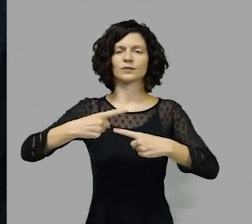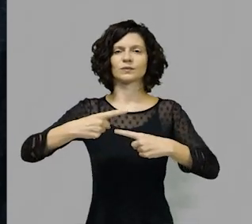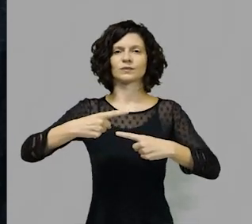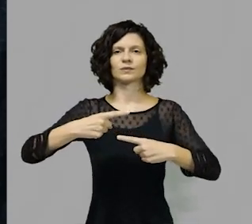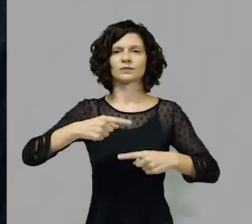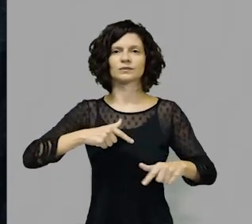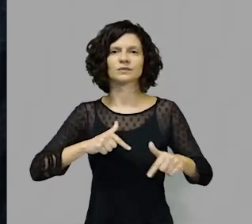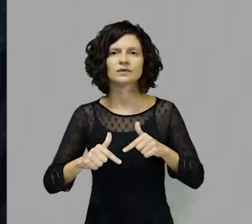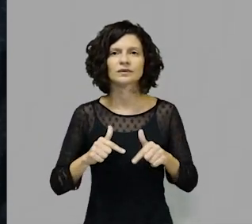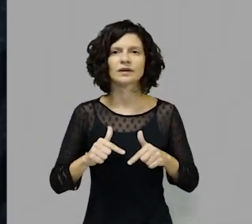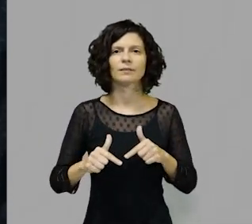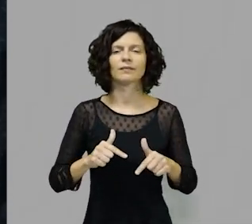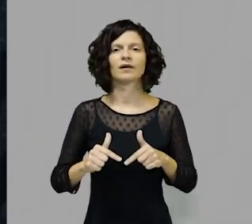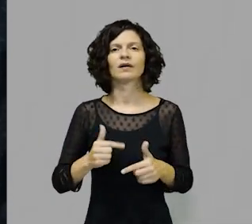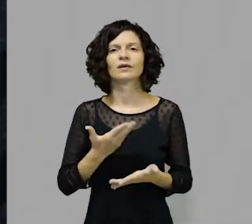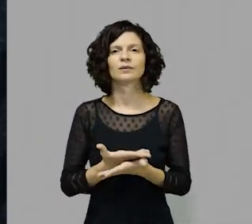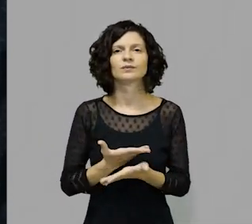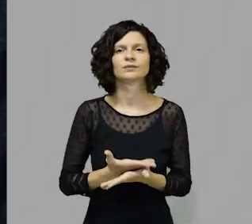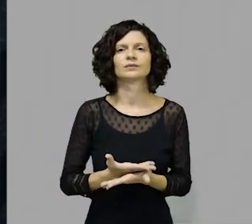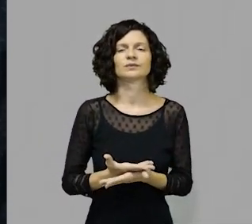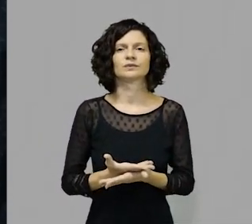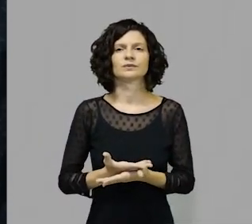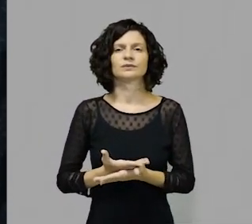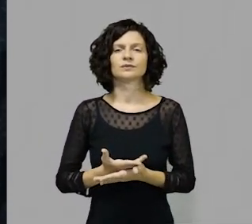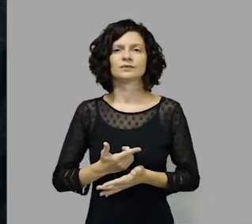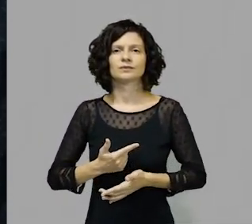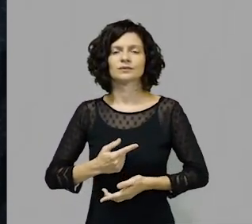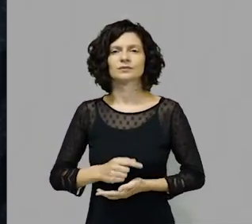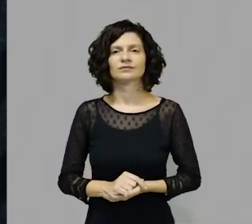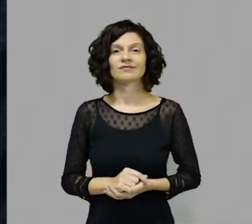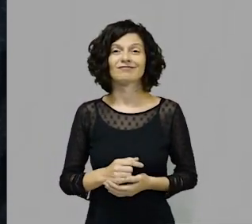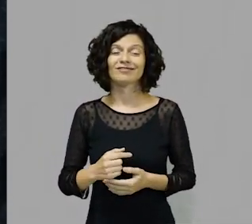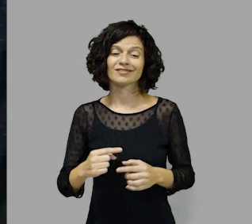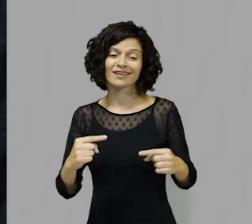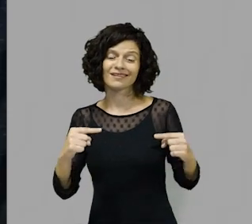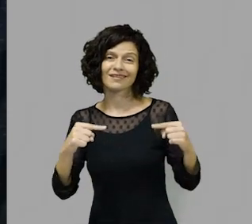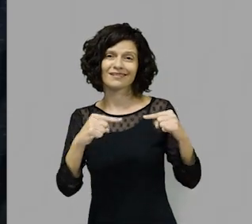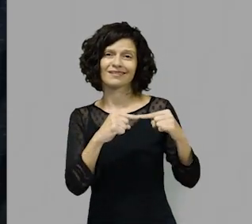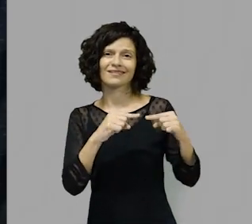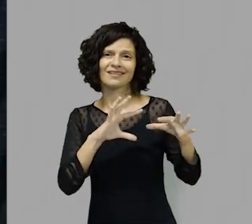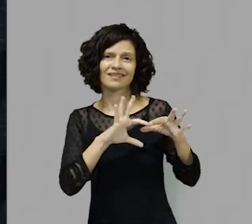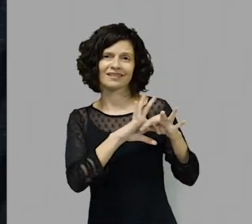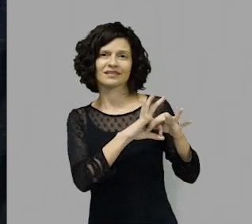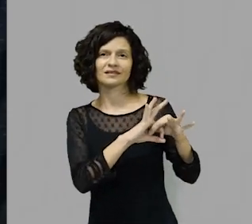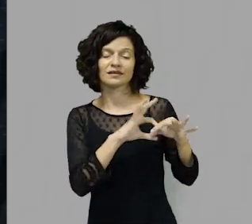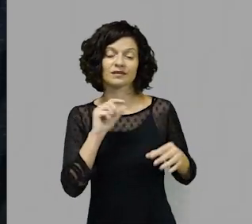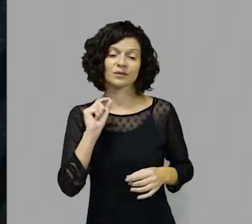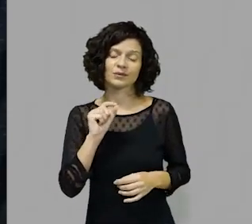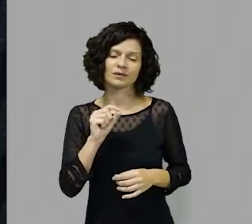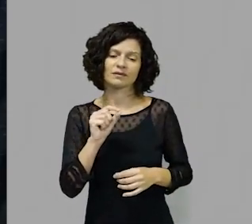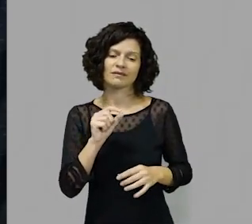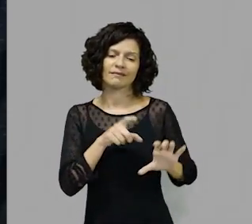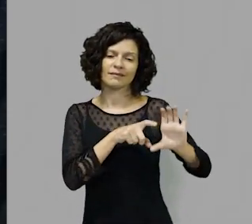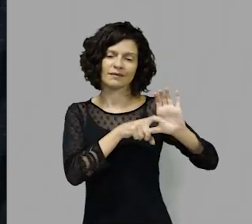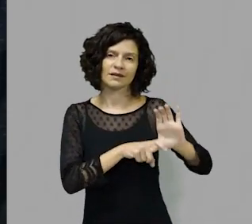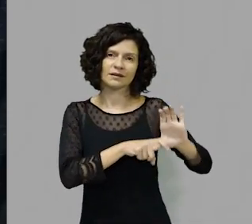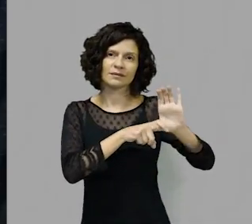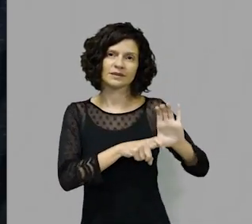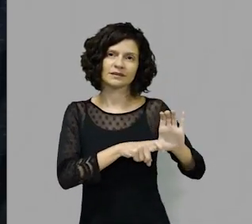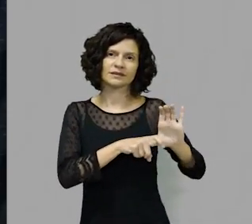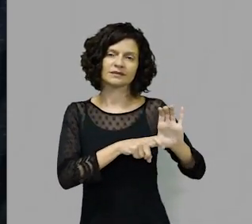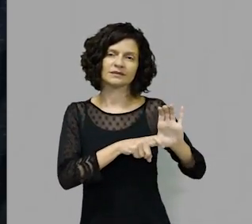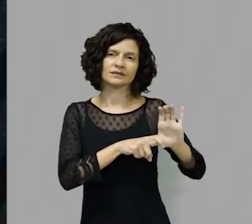um desenvolvimento socioeconômico maior, ela vai ficar ligada a esses programas, vai ficar dependente